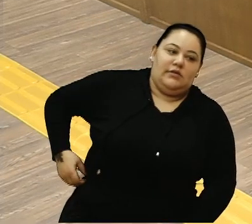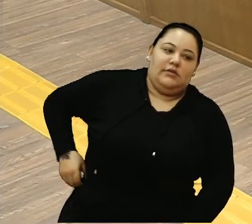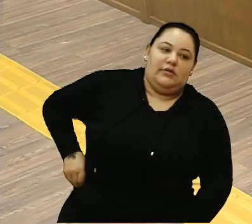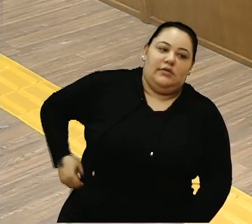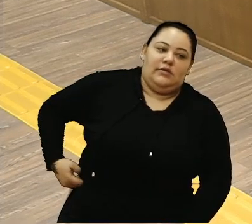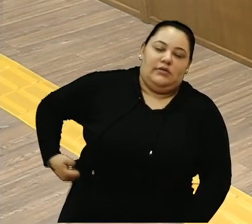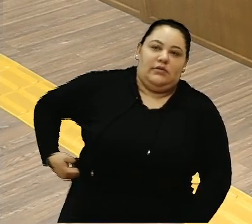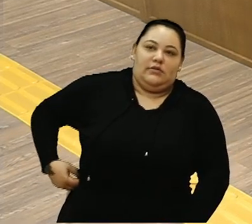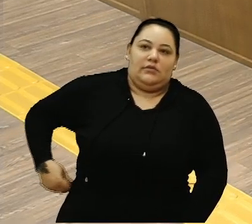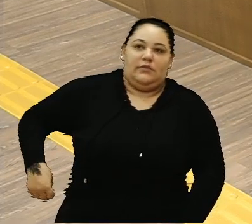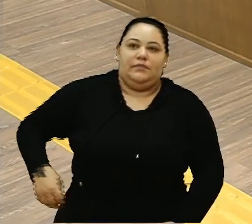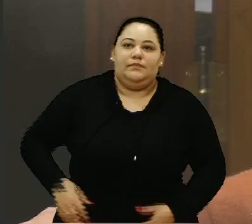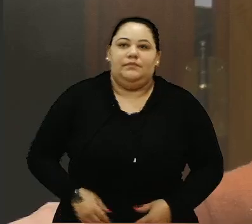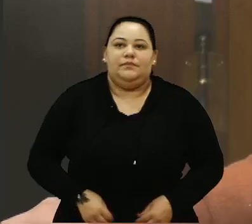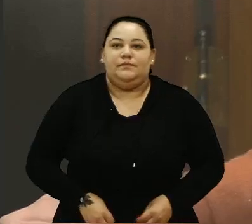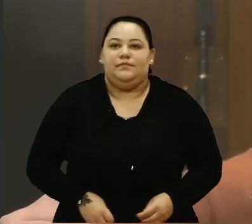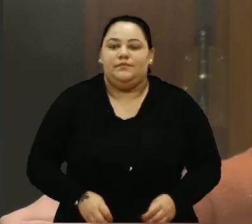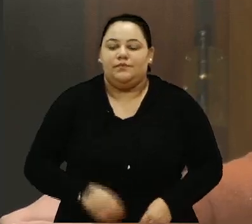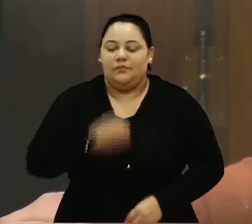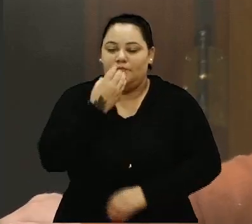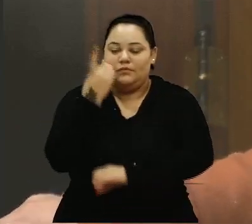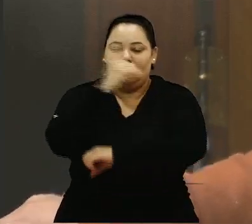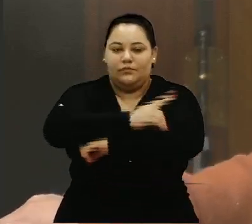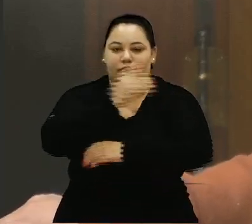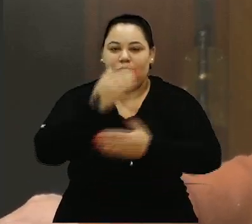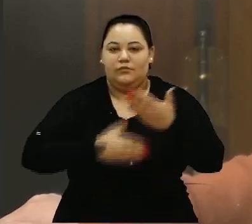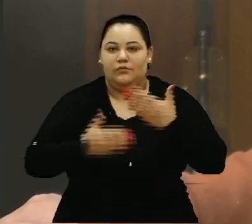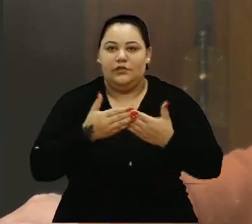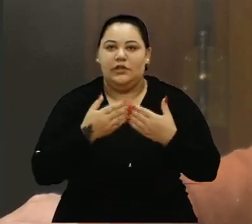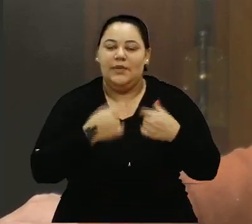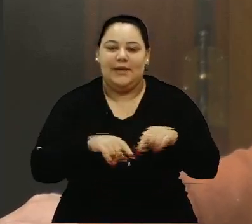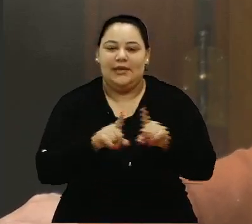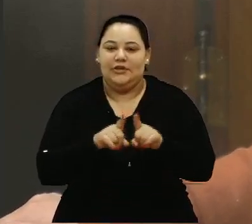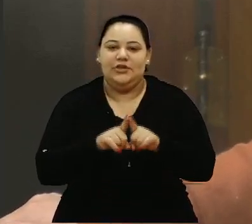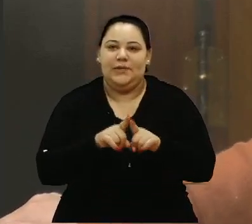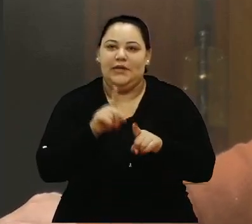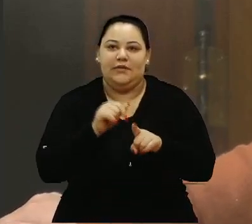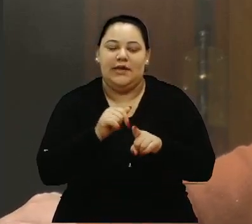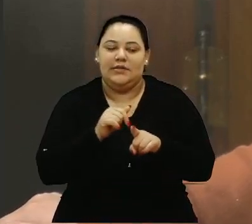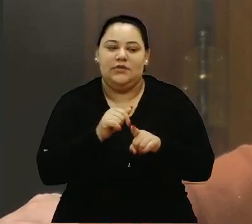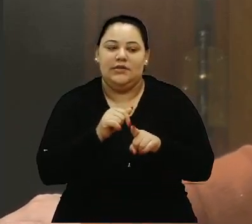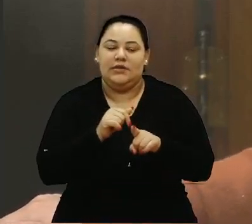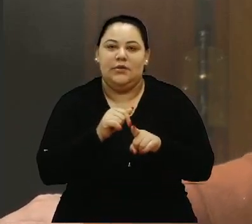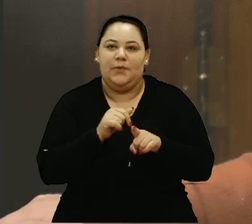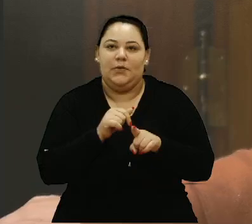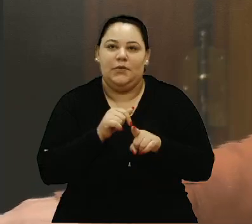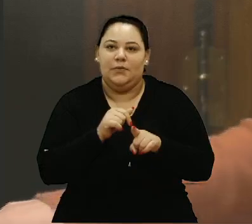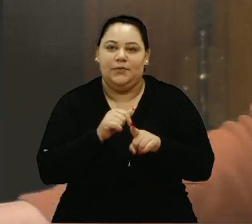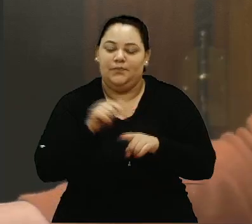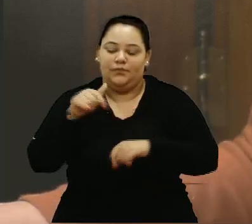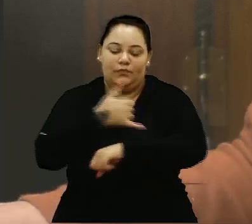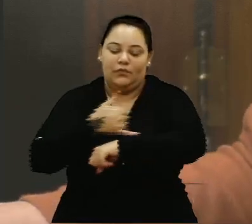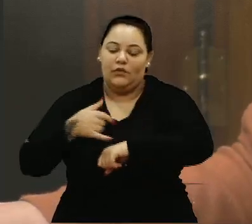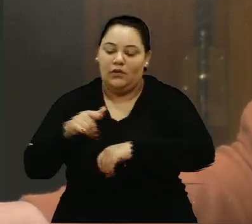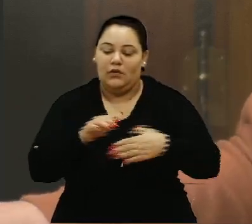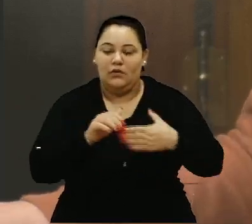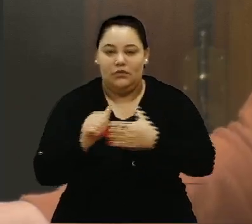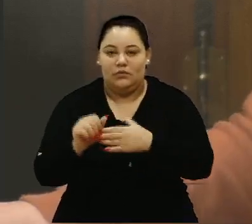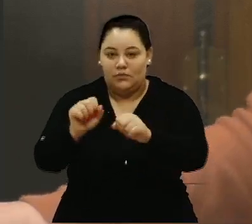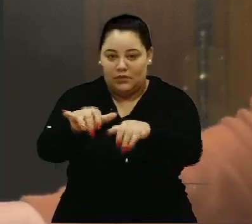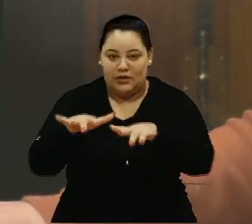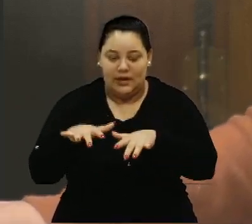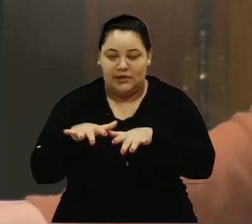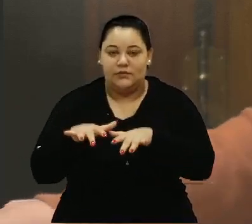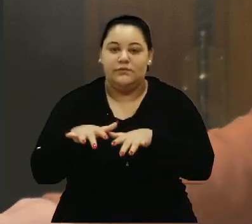Bom dia a todos e todas, colegas vereadores, colegas vereadoras, a quem nos assiste de casa, nos acompanha do plenário,